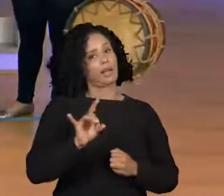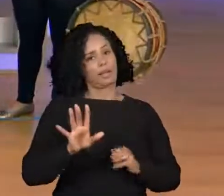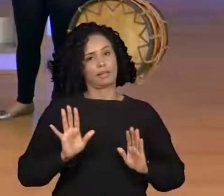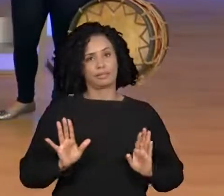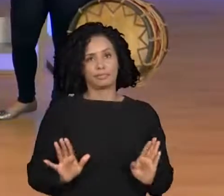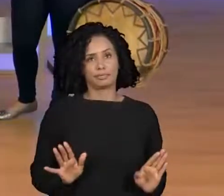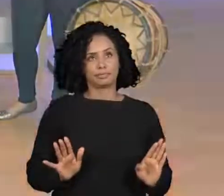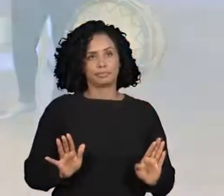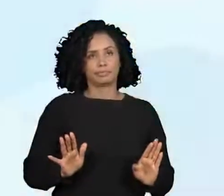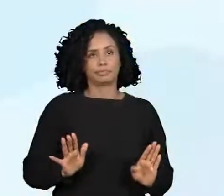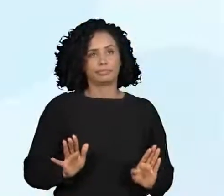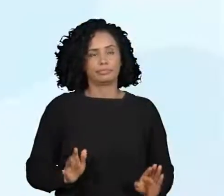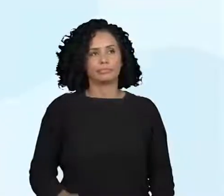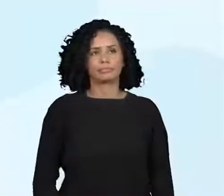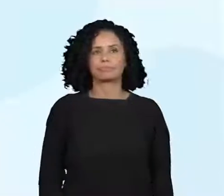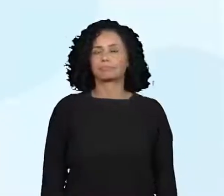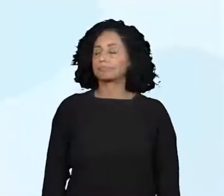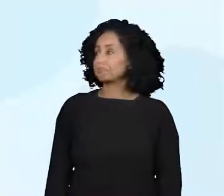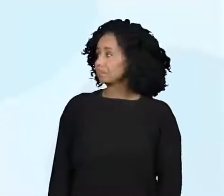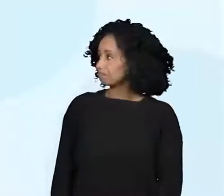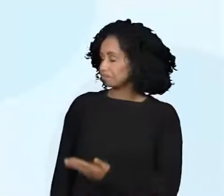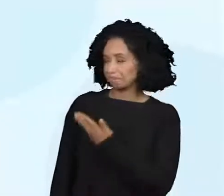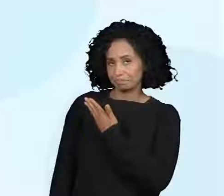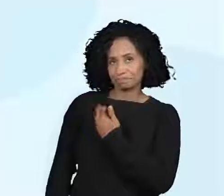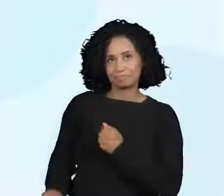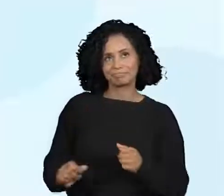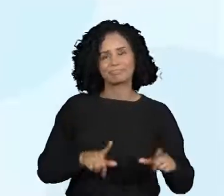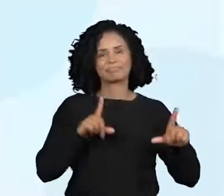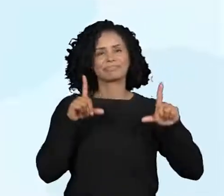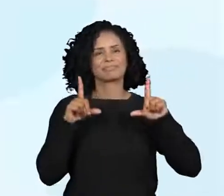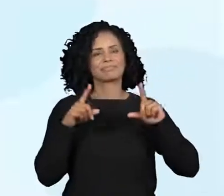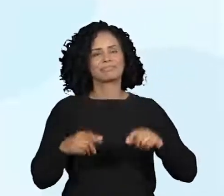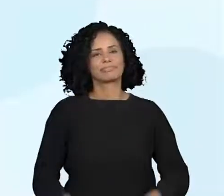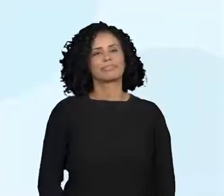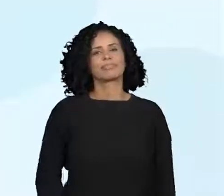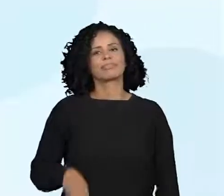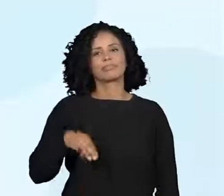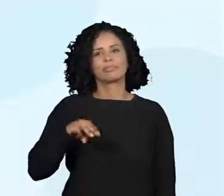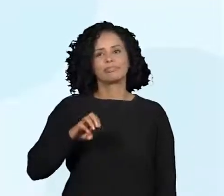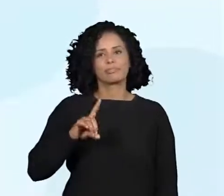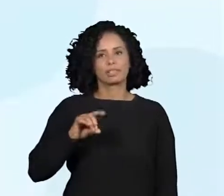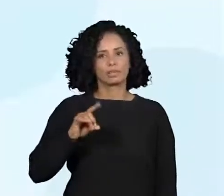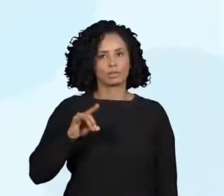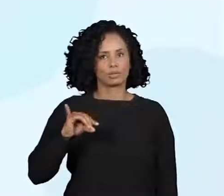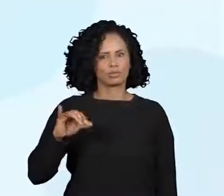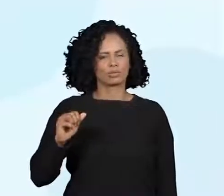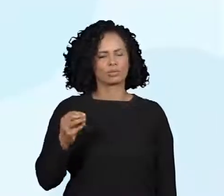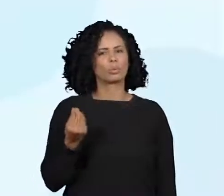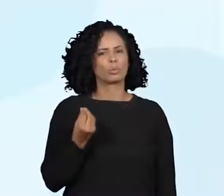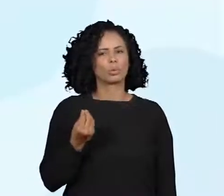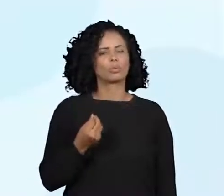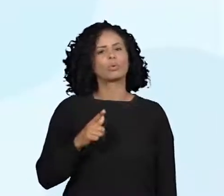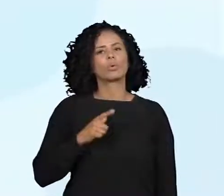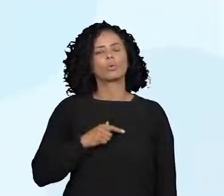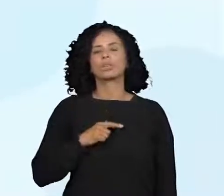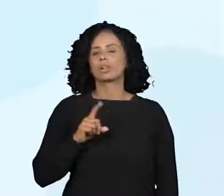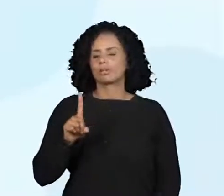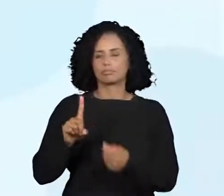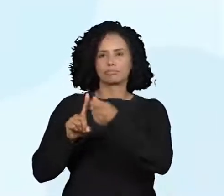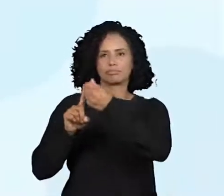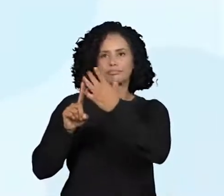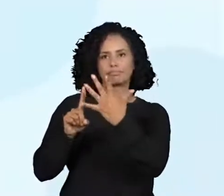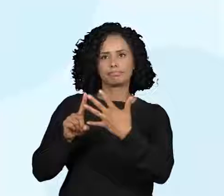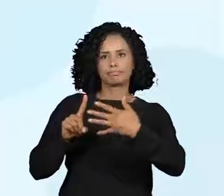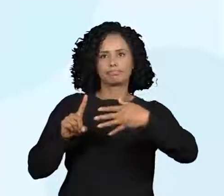Pode deixar aí, professor. Quer tocar mais? Pode deixar aí no cantinho. A ideia é pesado. Melodia. Conjunto ou combinação